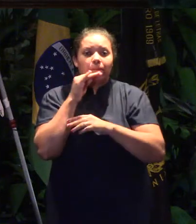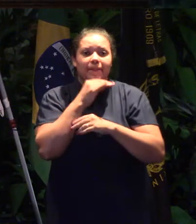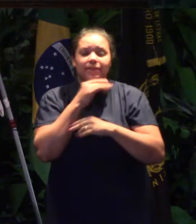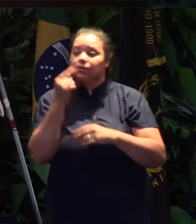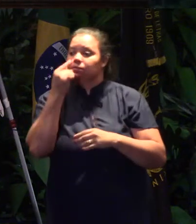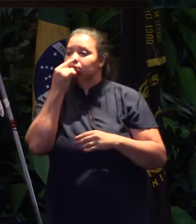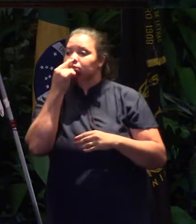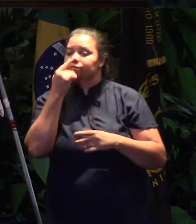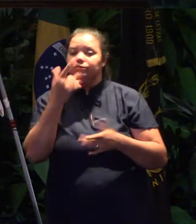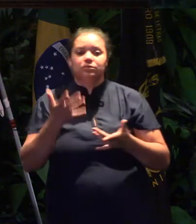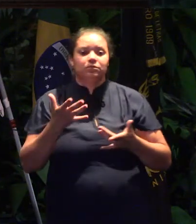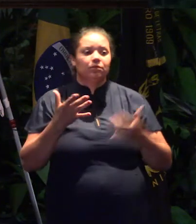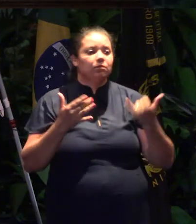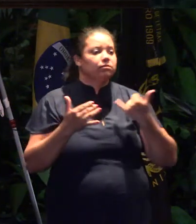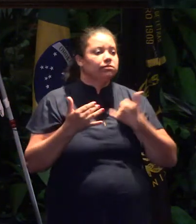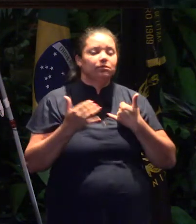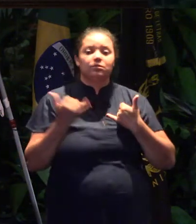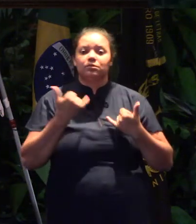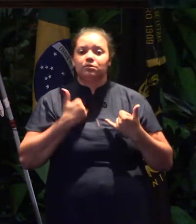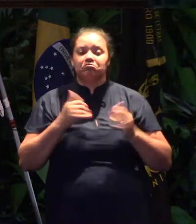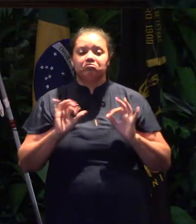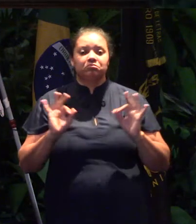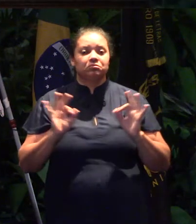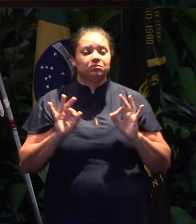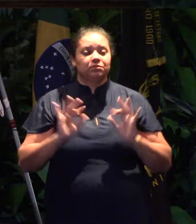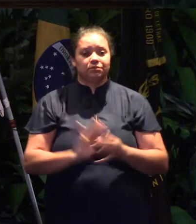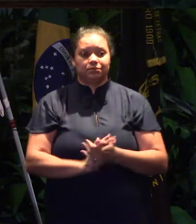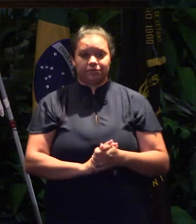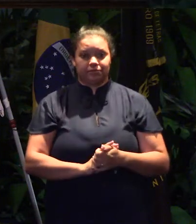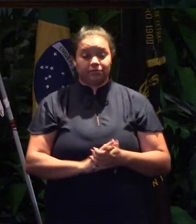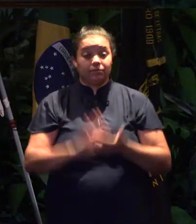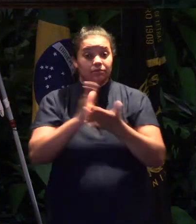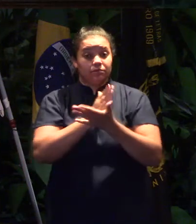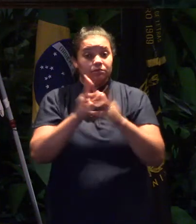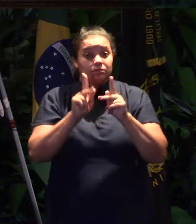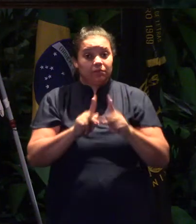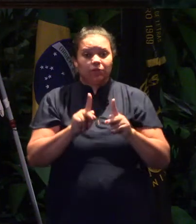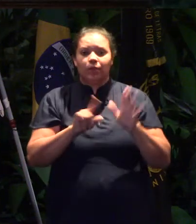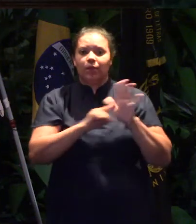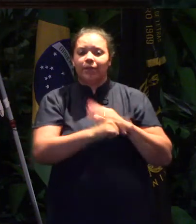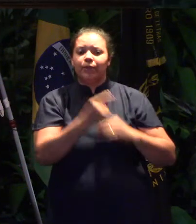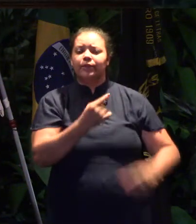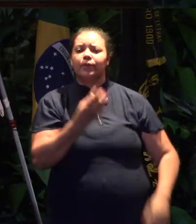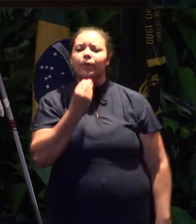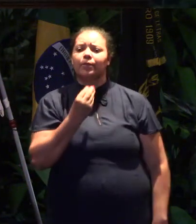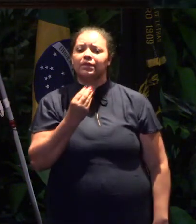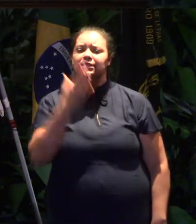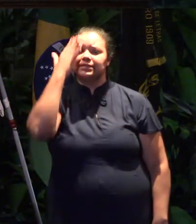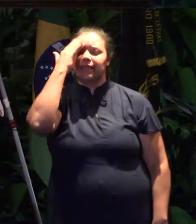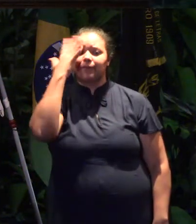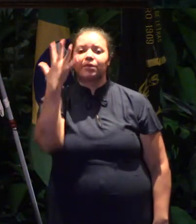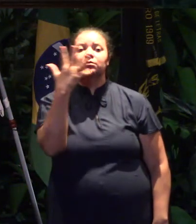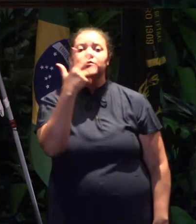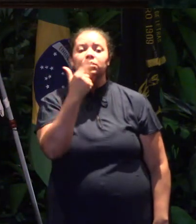cheiro informando, né, a pessoa, né? Muita gente me pergunta sobre beleza. Como você